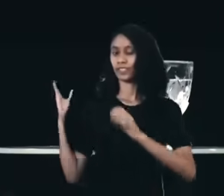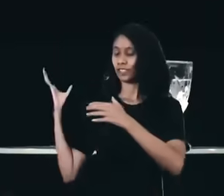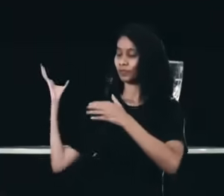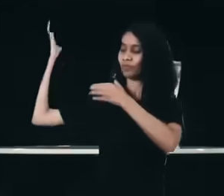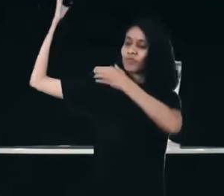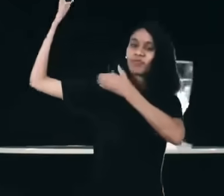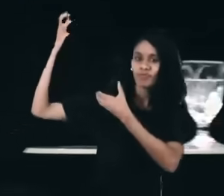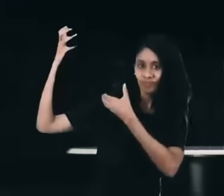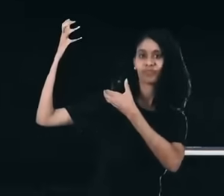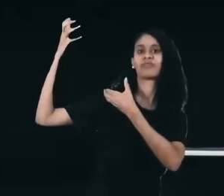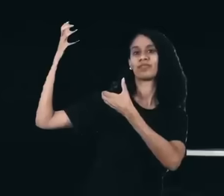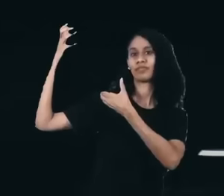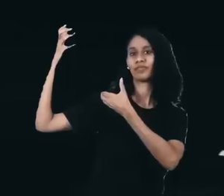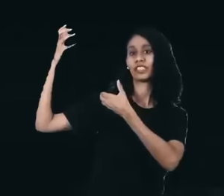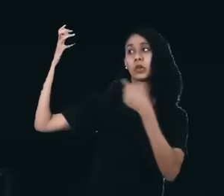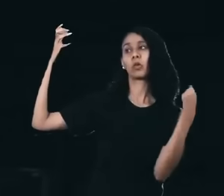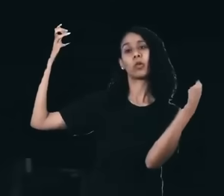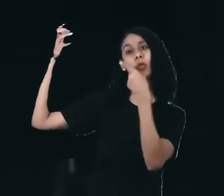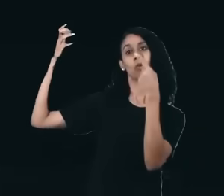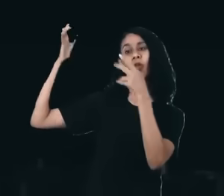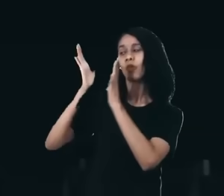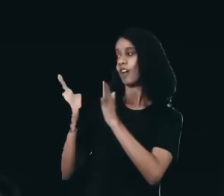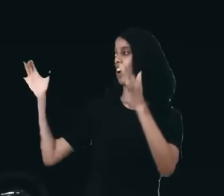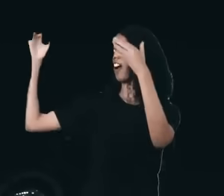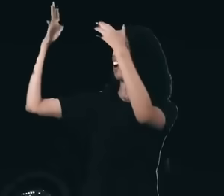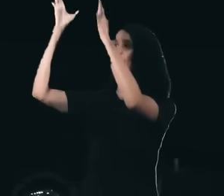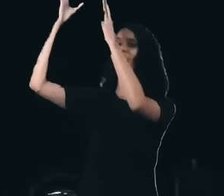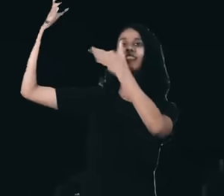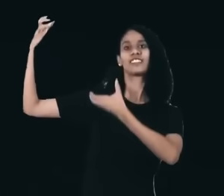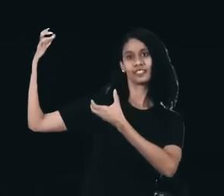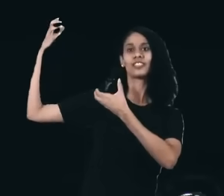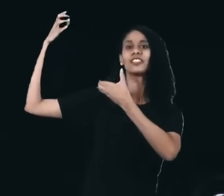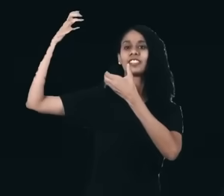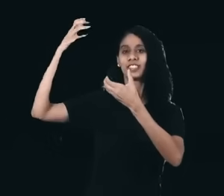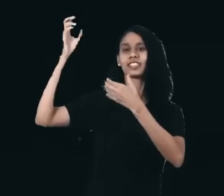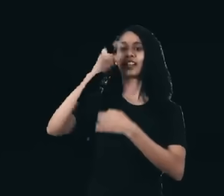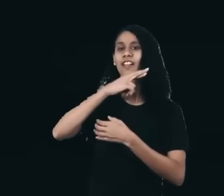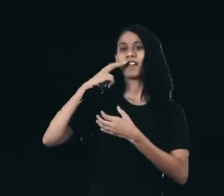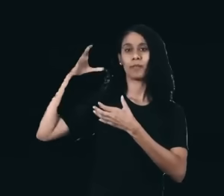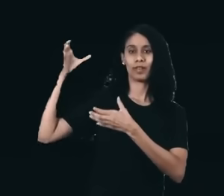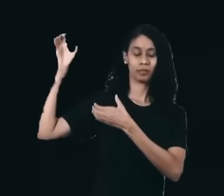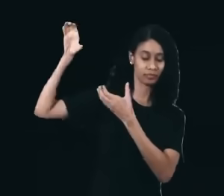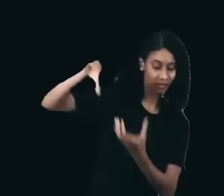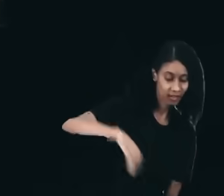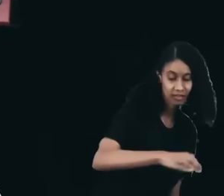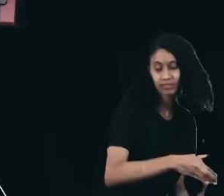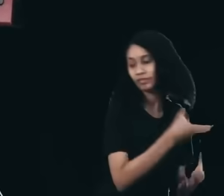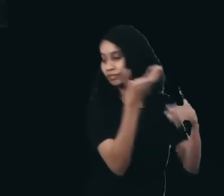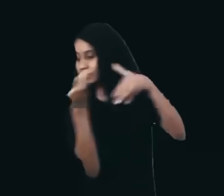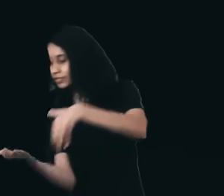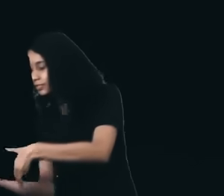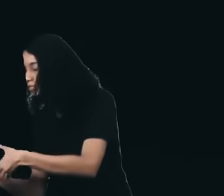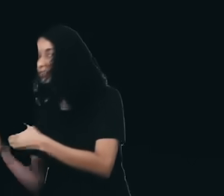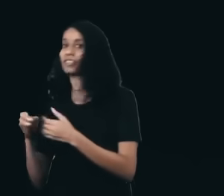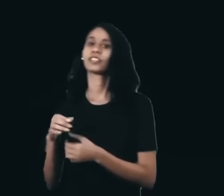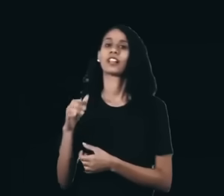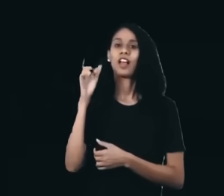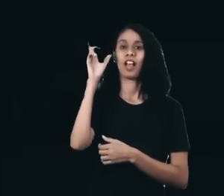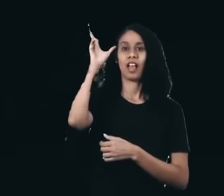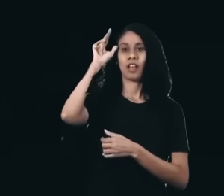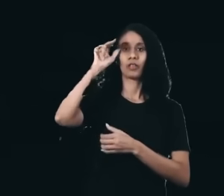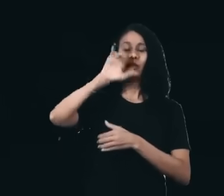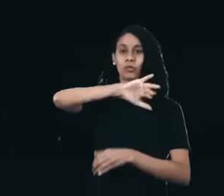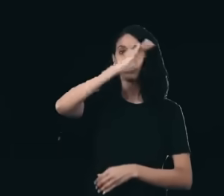ombros. Foi com esse cântaro que Rebeca deu água aos camelos. Foi com esse cântaro